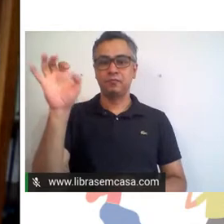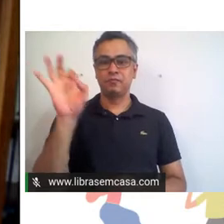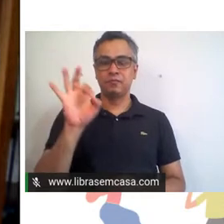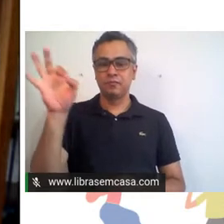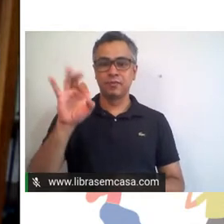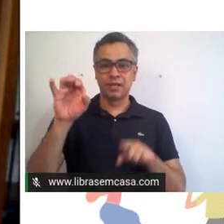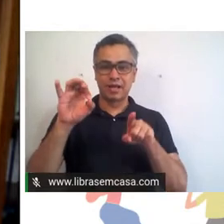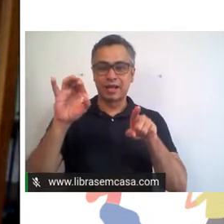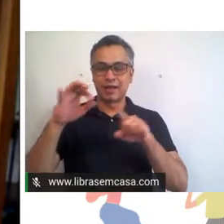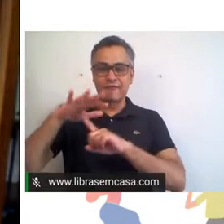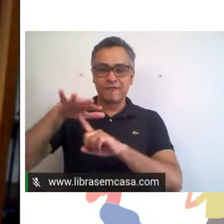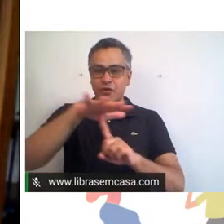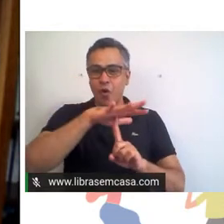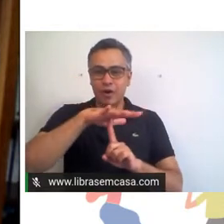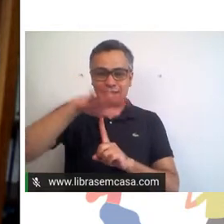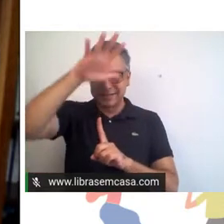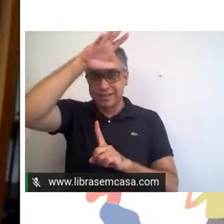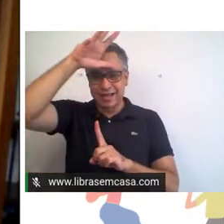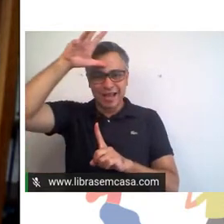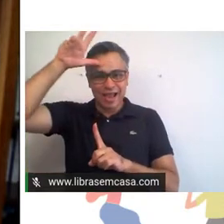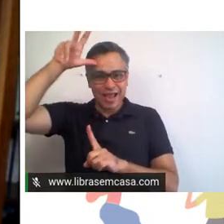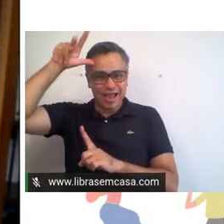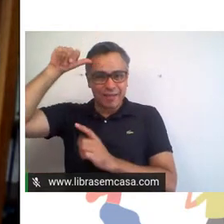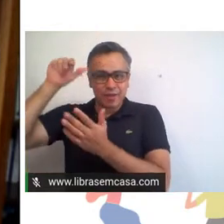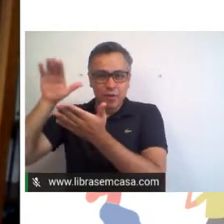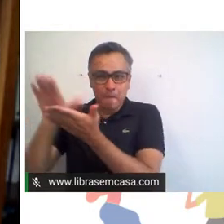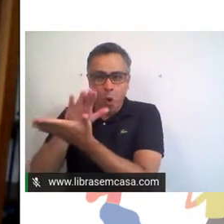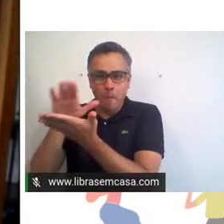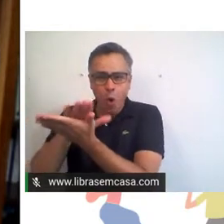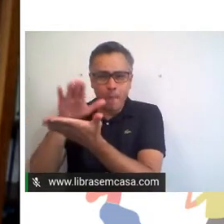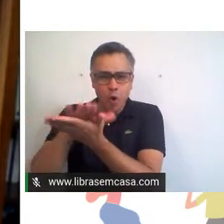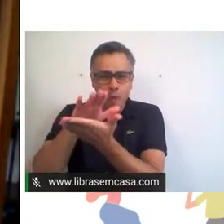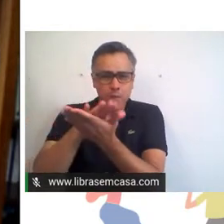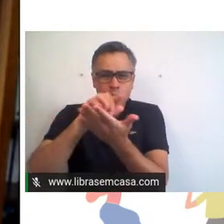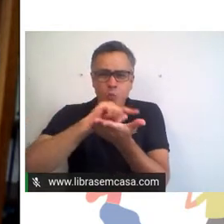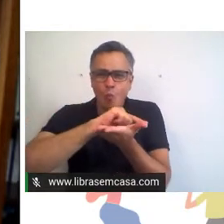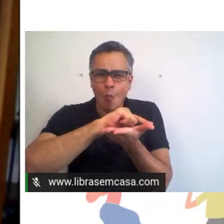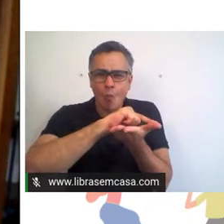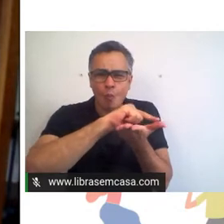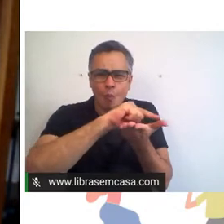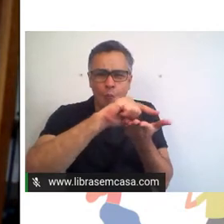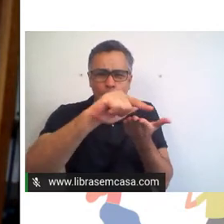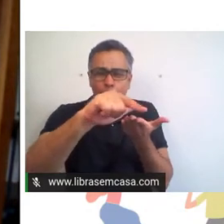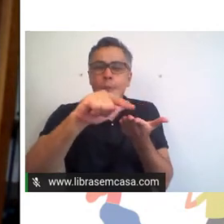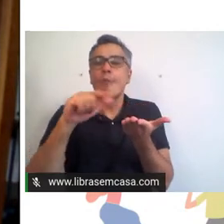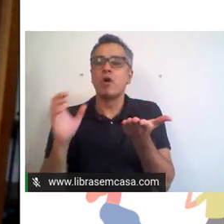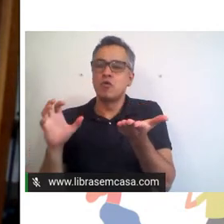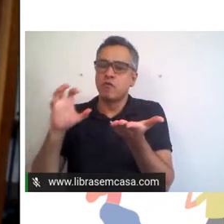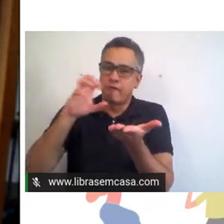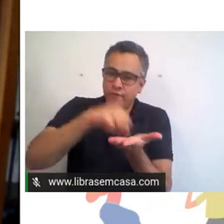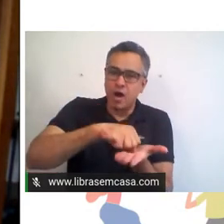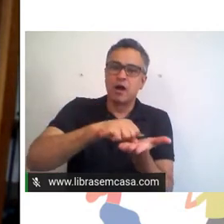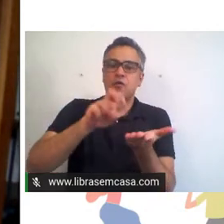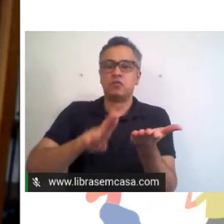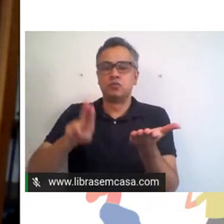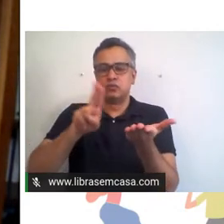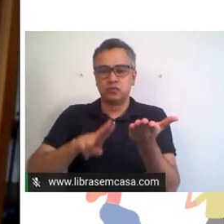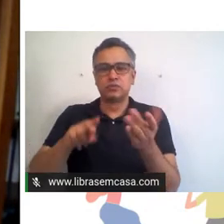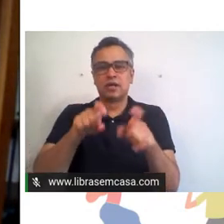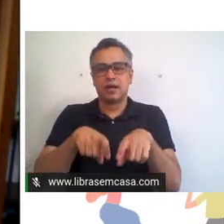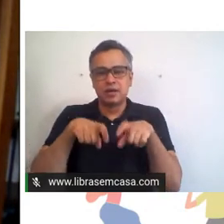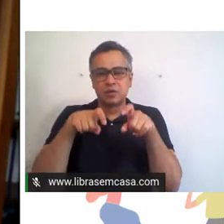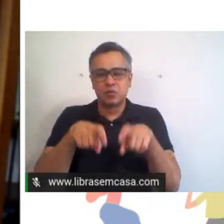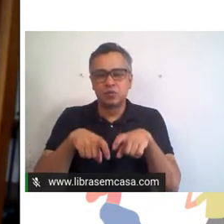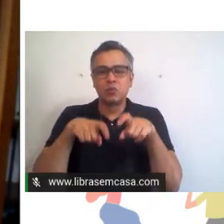floresta amazônica, que no uso final acaba sendo utilizado pela agricultura e pela pecuária, é responsável